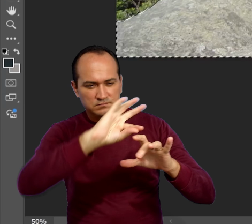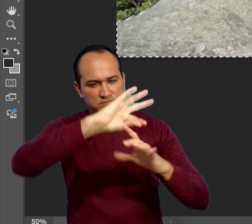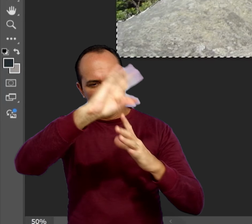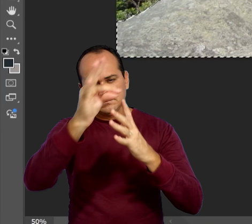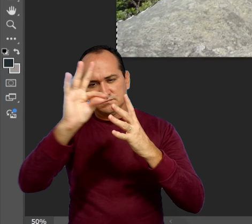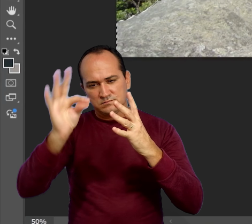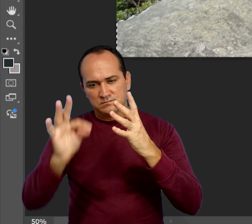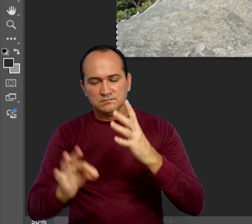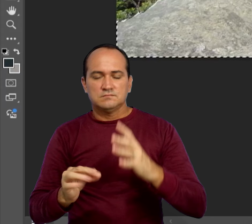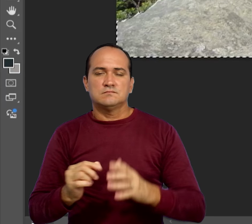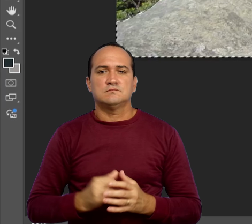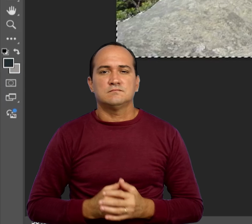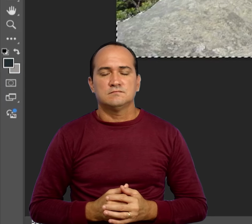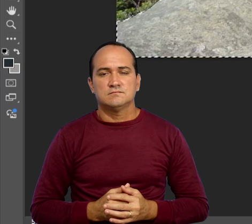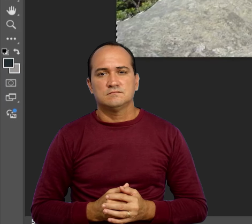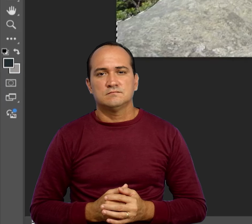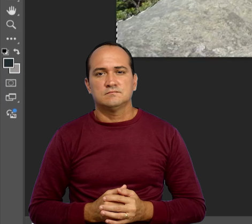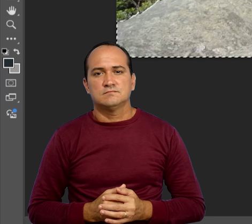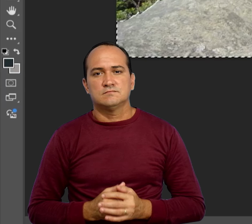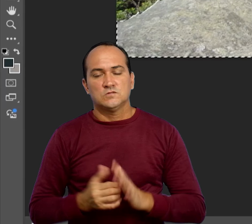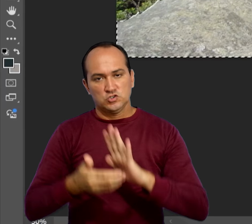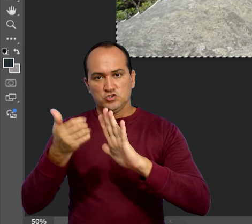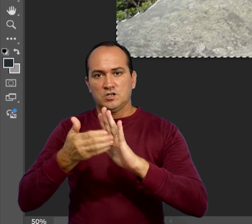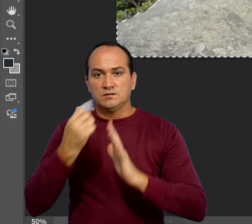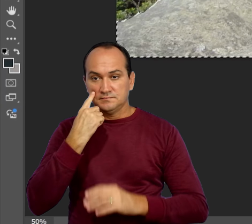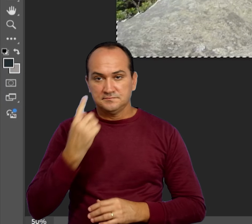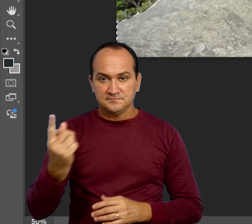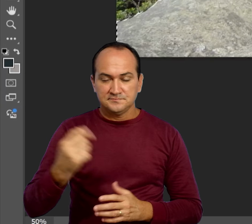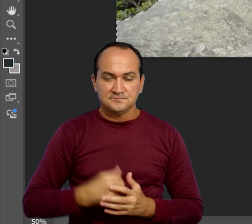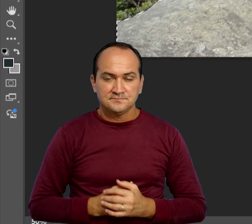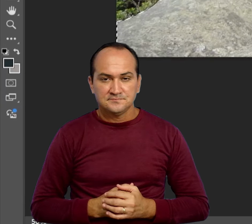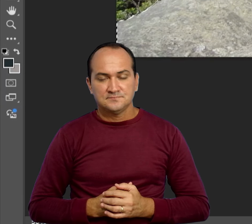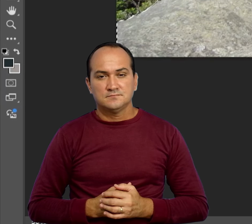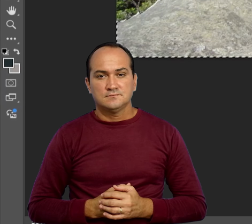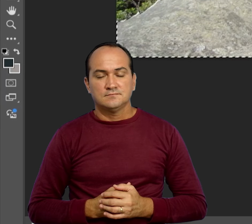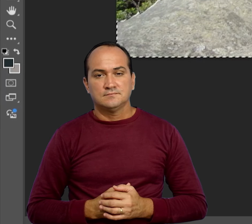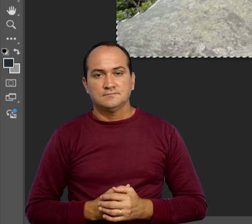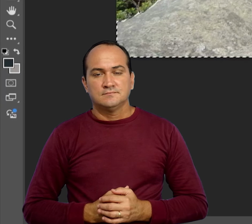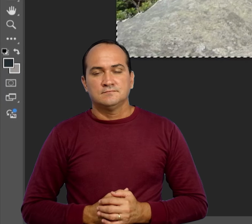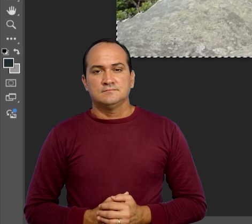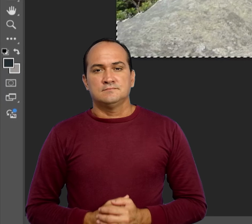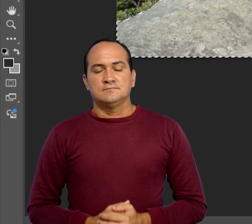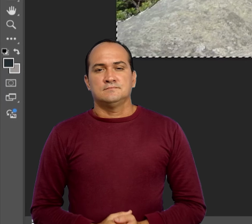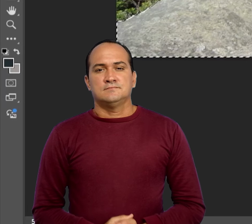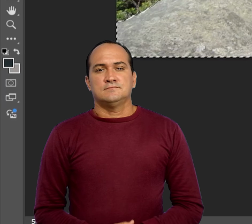tirar um pouco dessa outra parte.